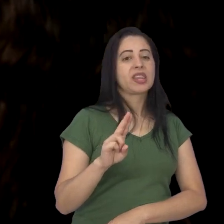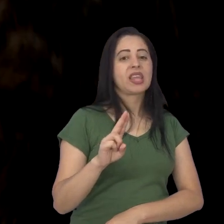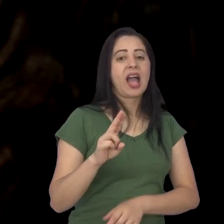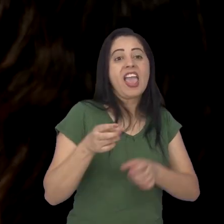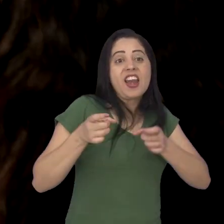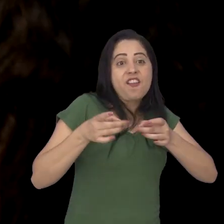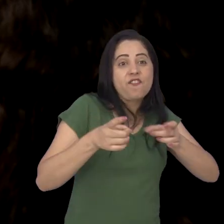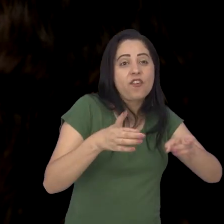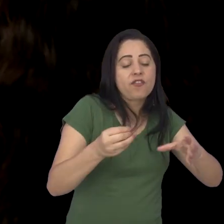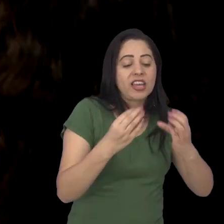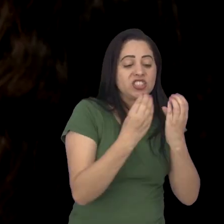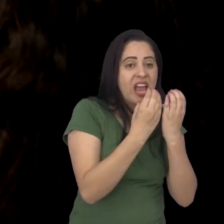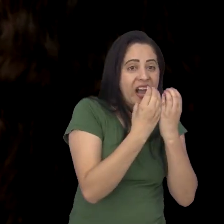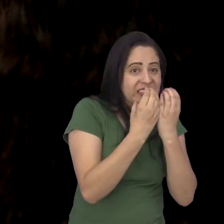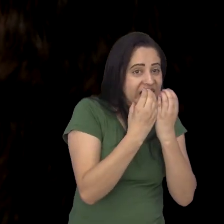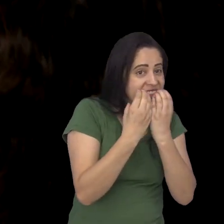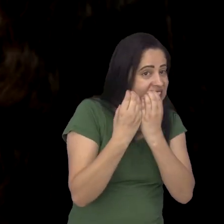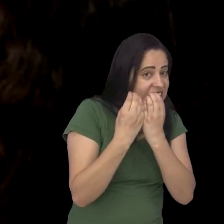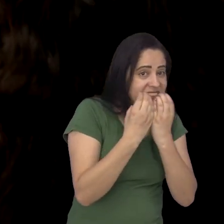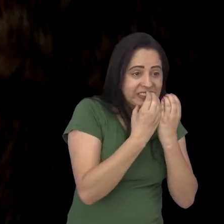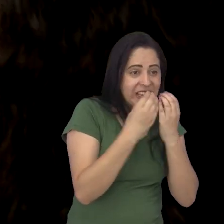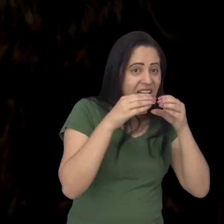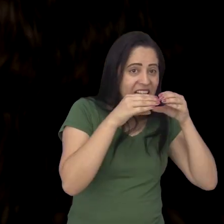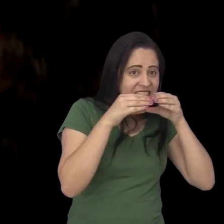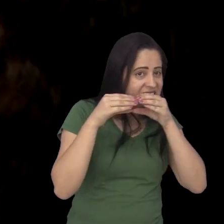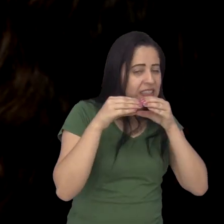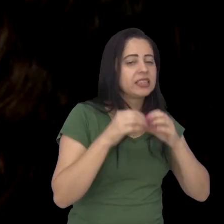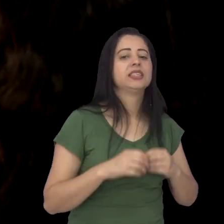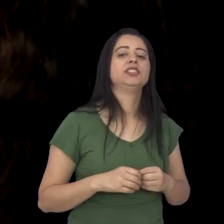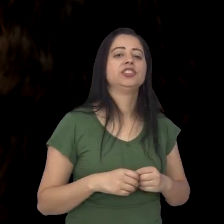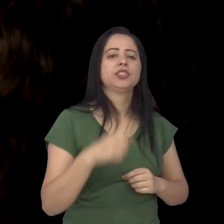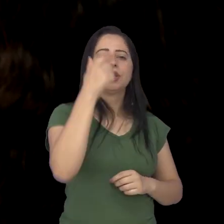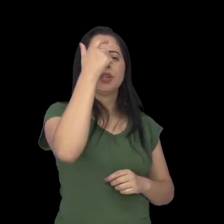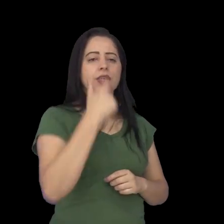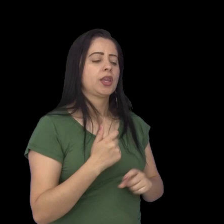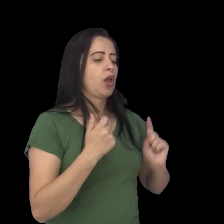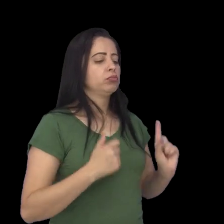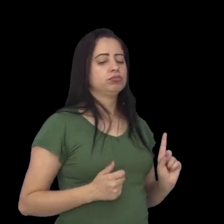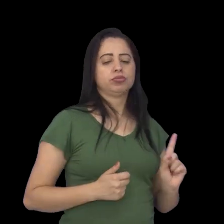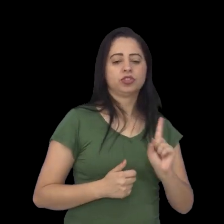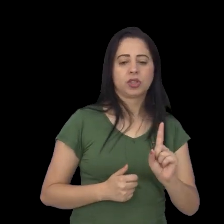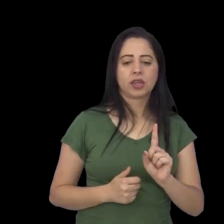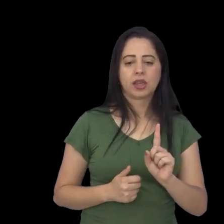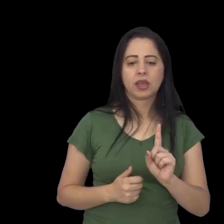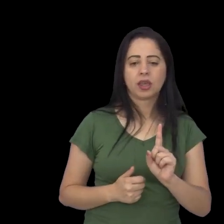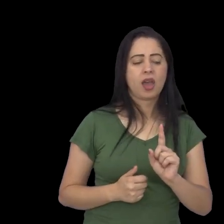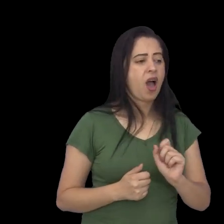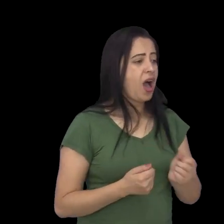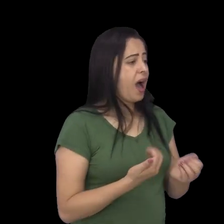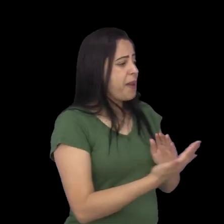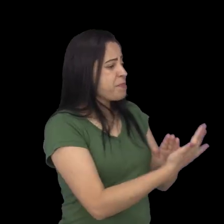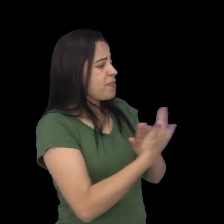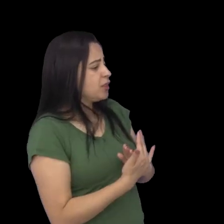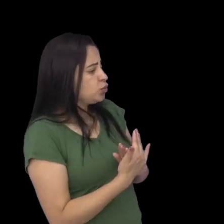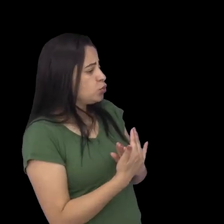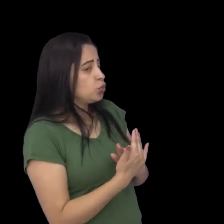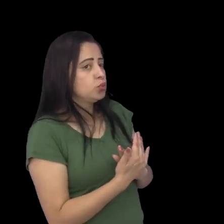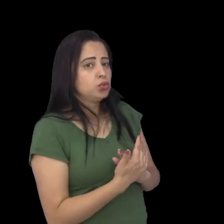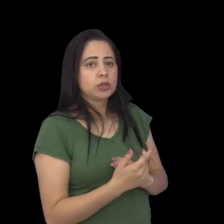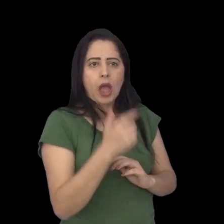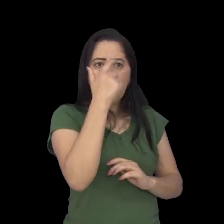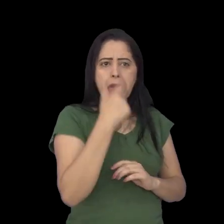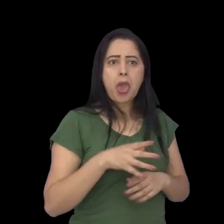lá na madrugada e eu cheguei no trailer, ele me viu, ele falou assim, ai, eu preciso de ajuda. E eu sempre fui